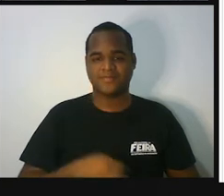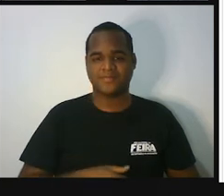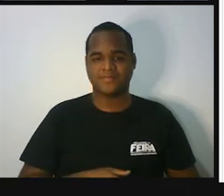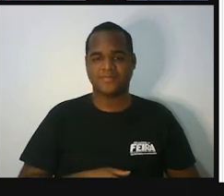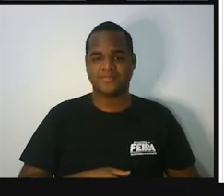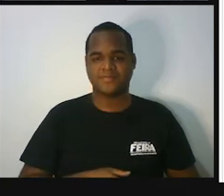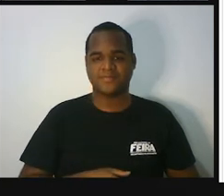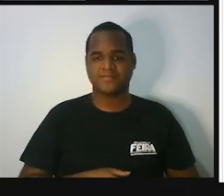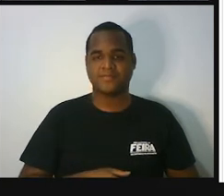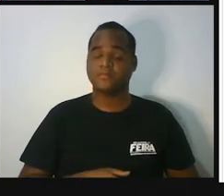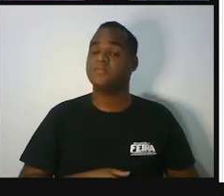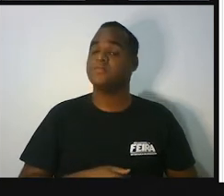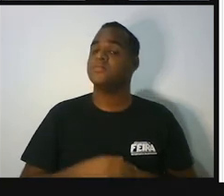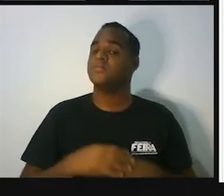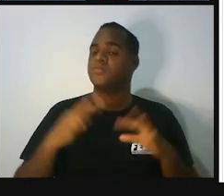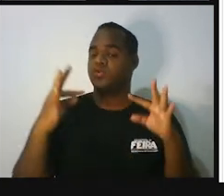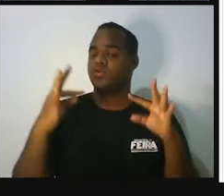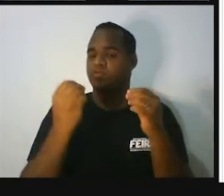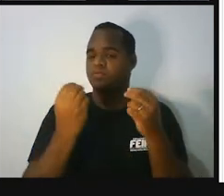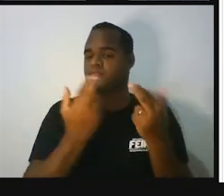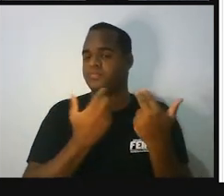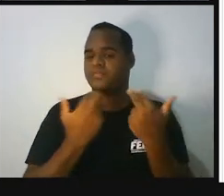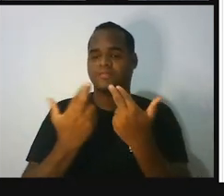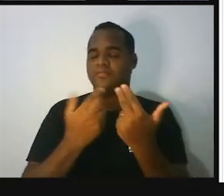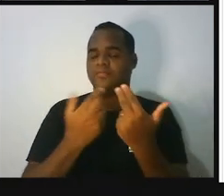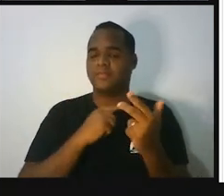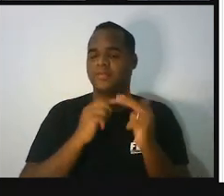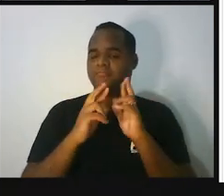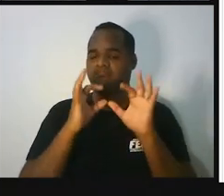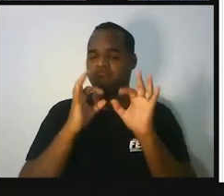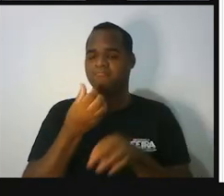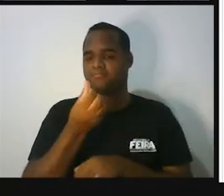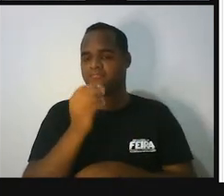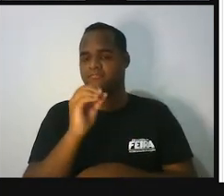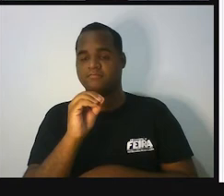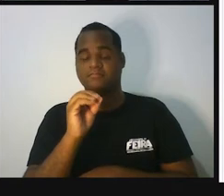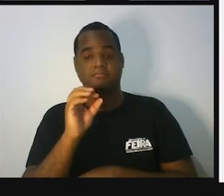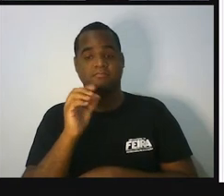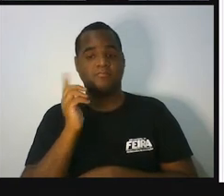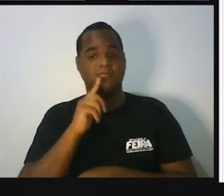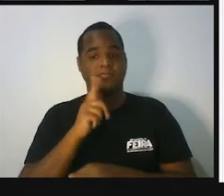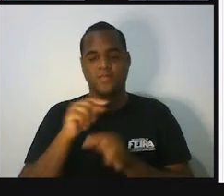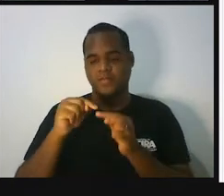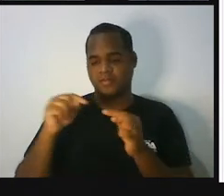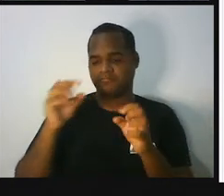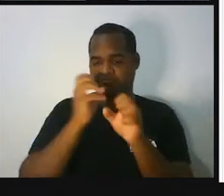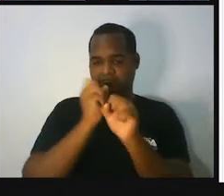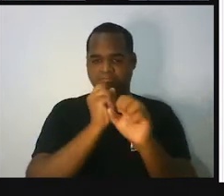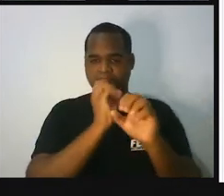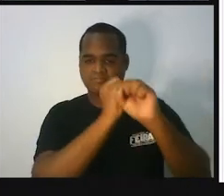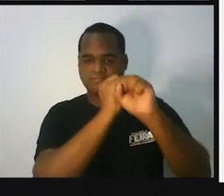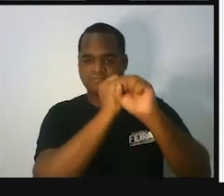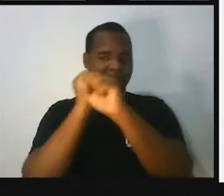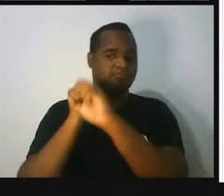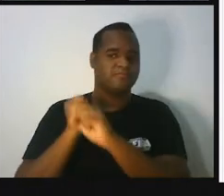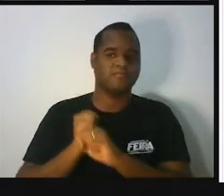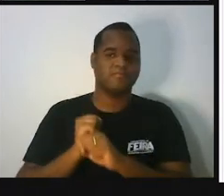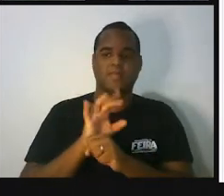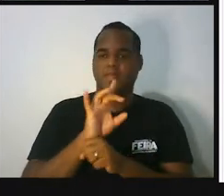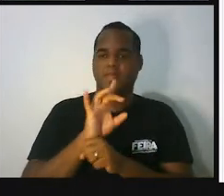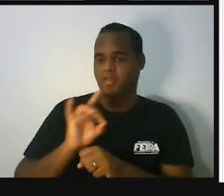E veja que todos têm como resultado 60. Se a gente medir os lados, a gente vai ver que os